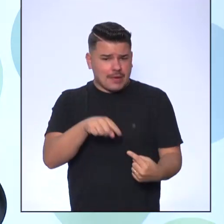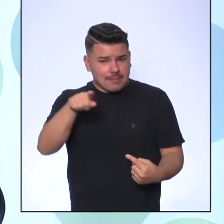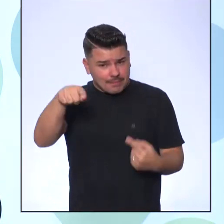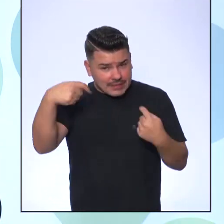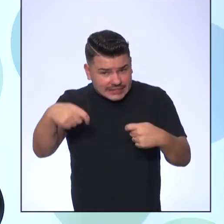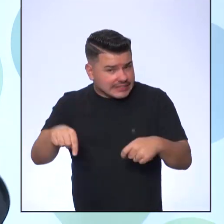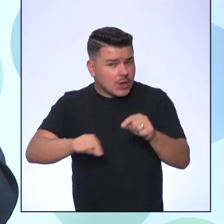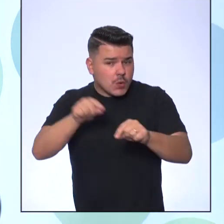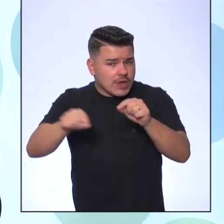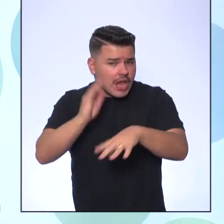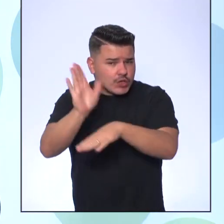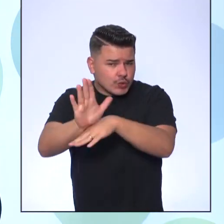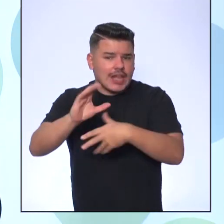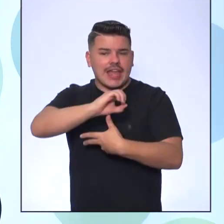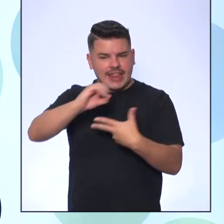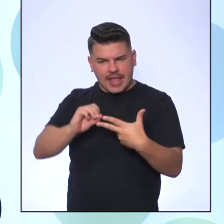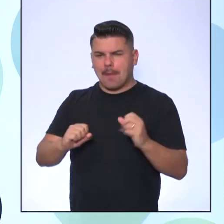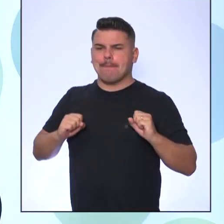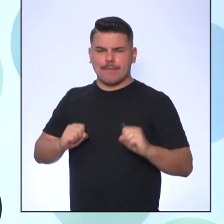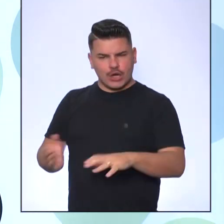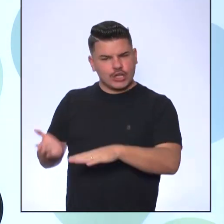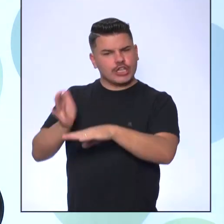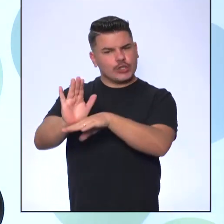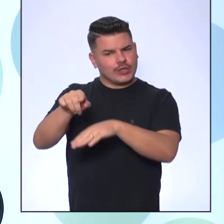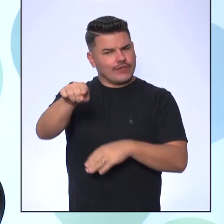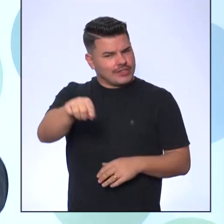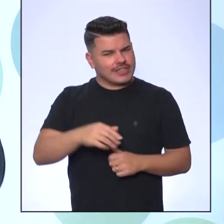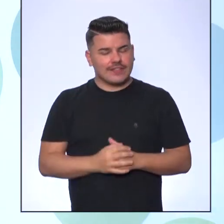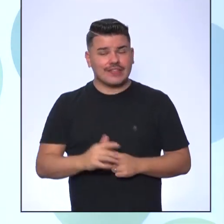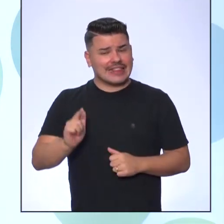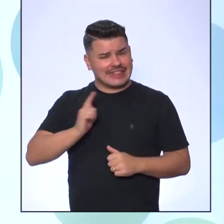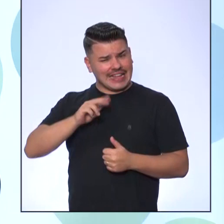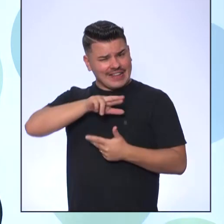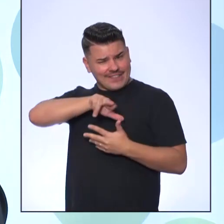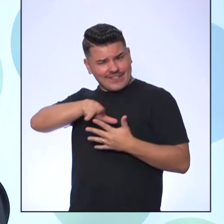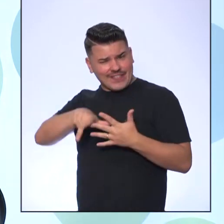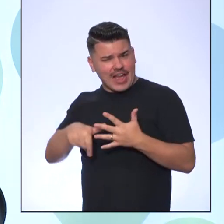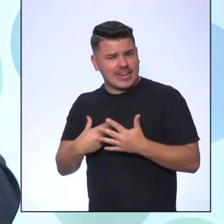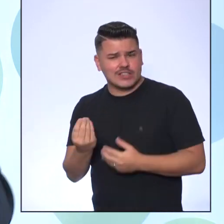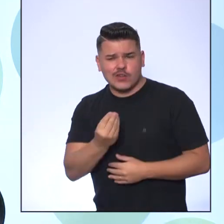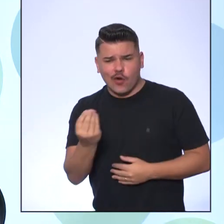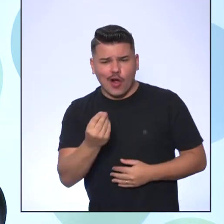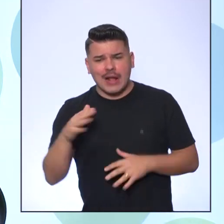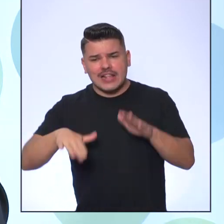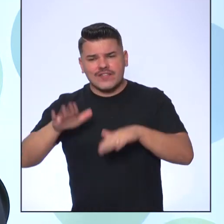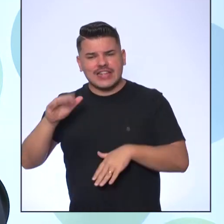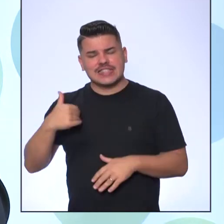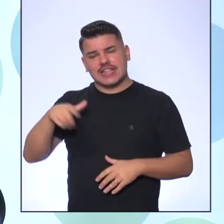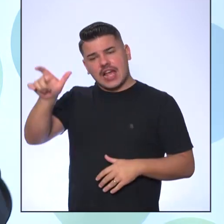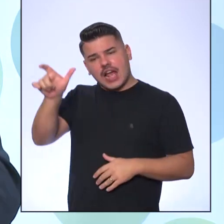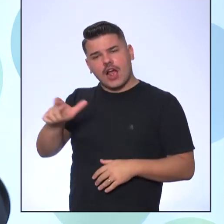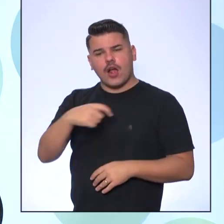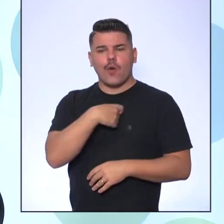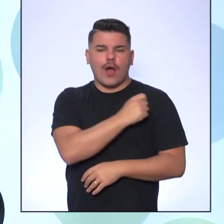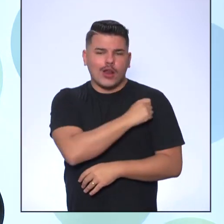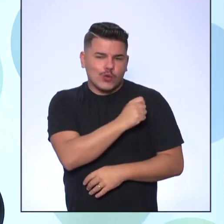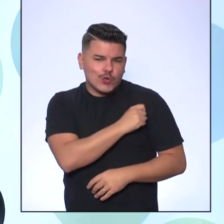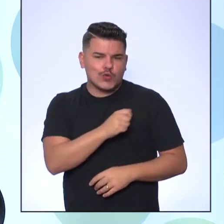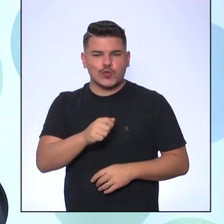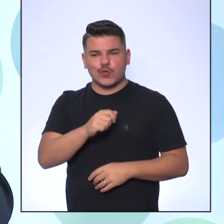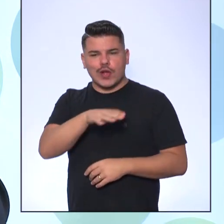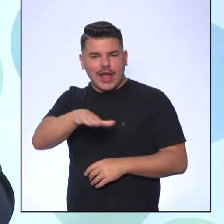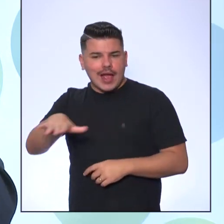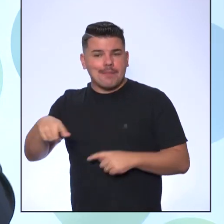né? Enfim, e no momento da inscrição, aparecem diversas opções se o candidato, a candidata, o